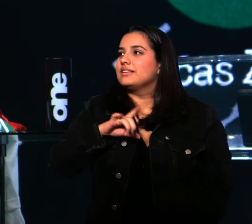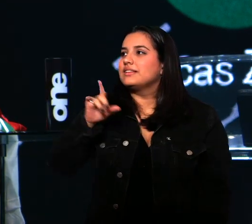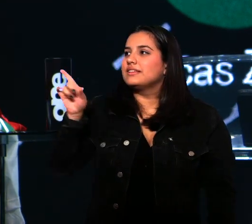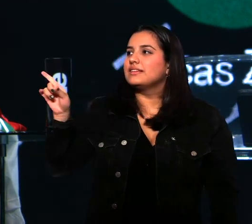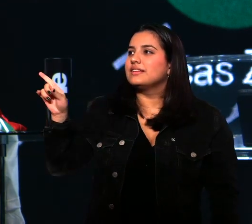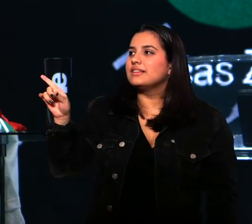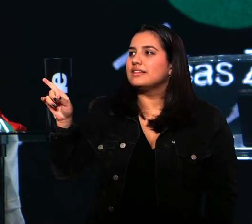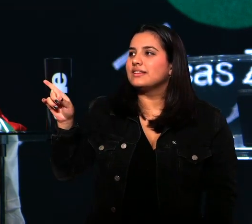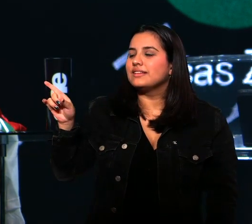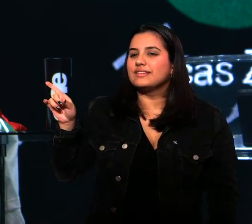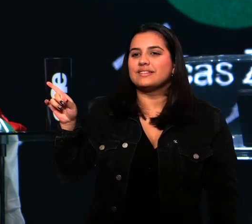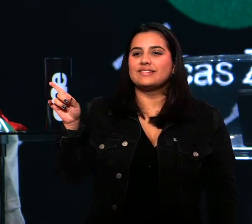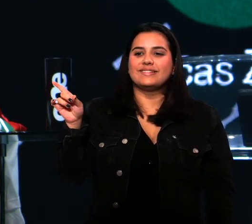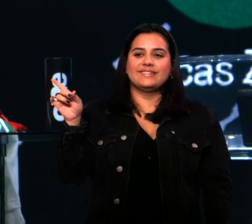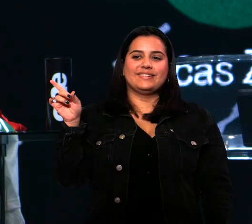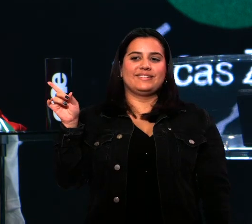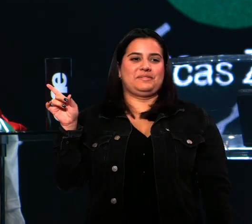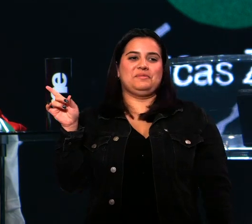também?